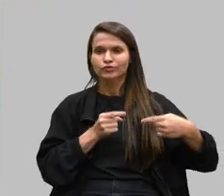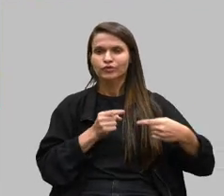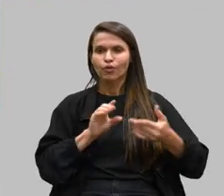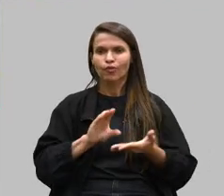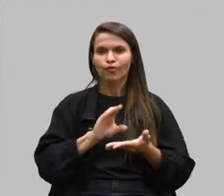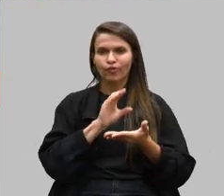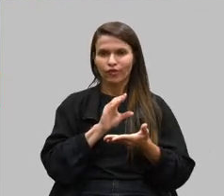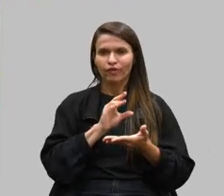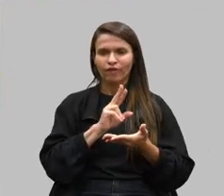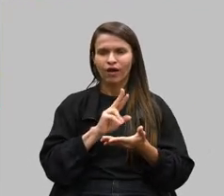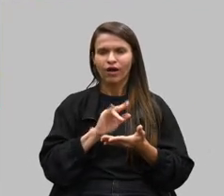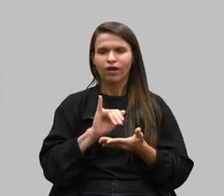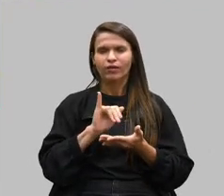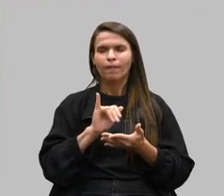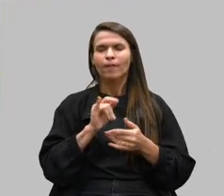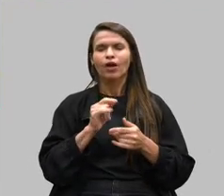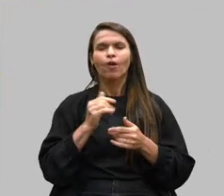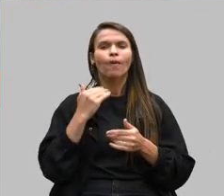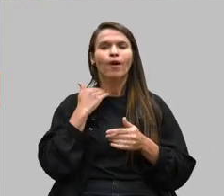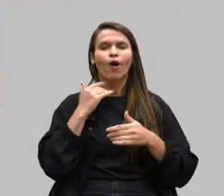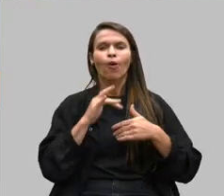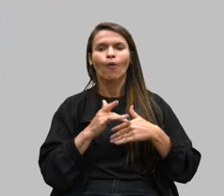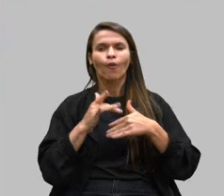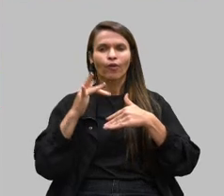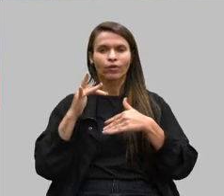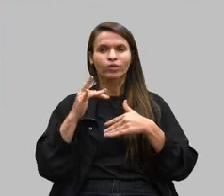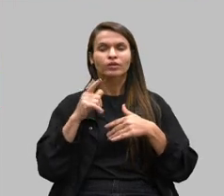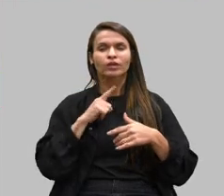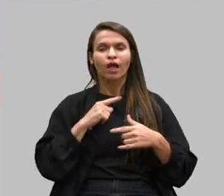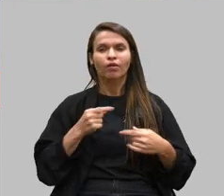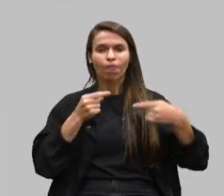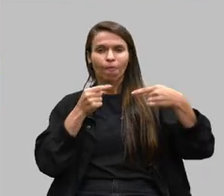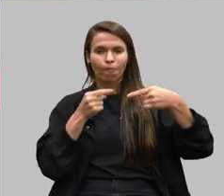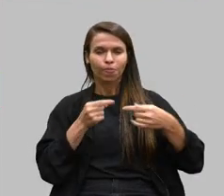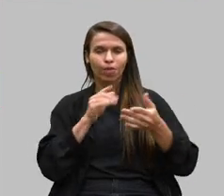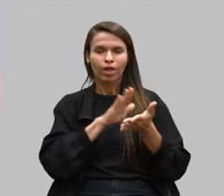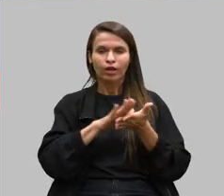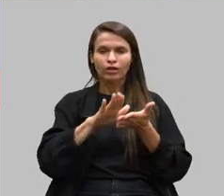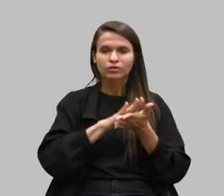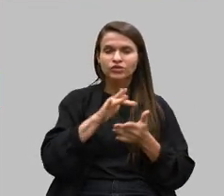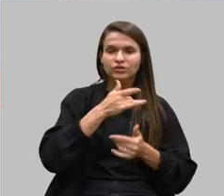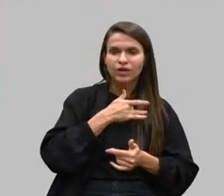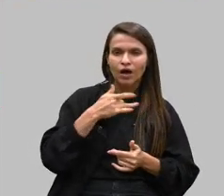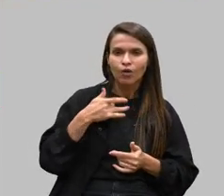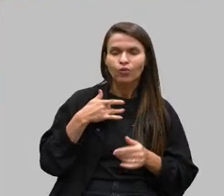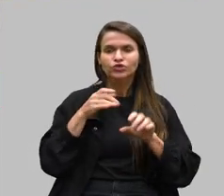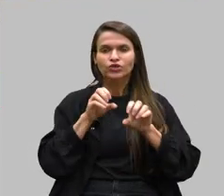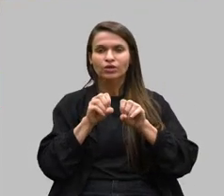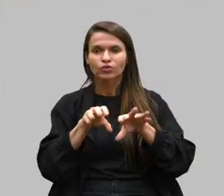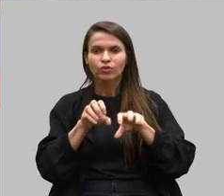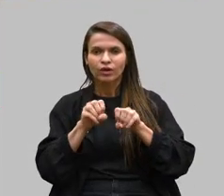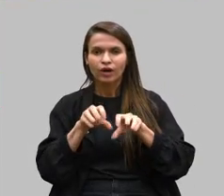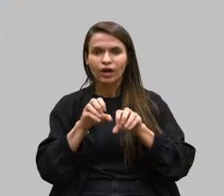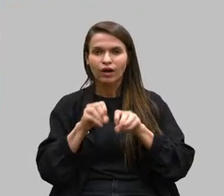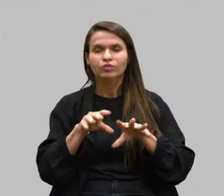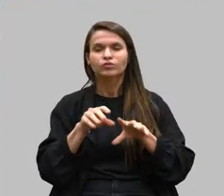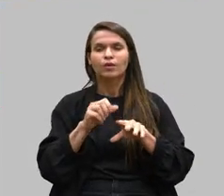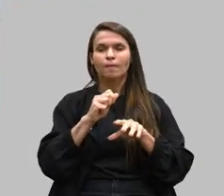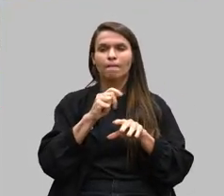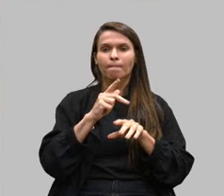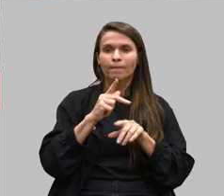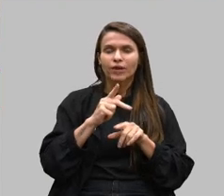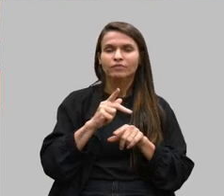vai pra conta única do Tesouro concorre com despesas de saúde educação previdência